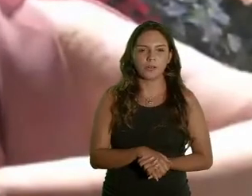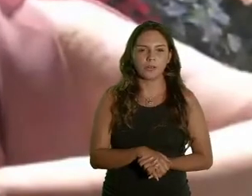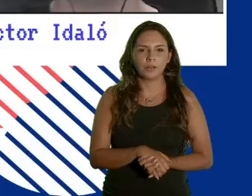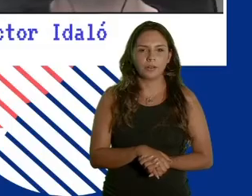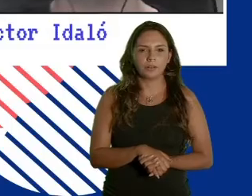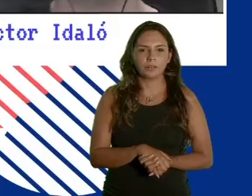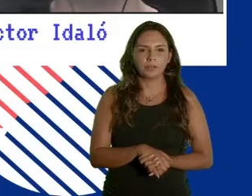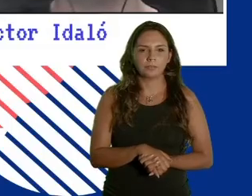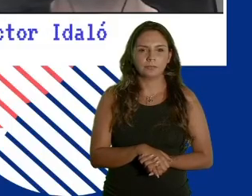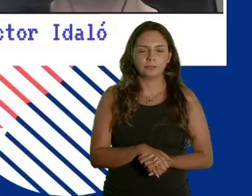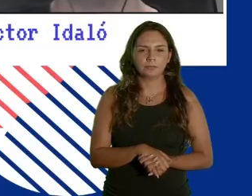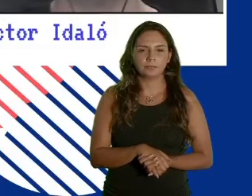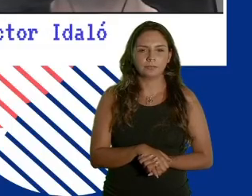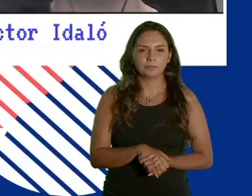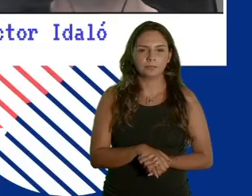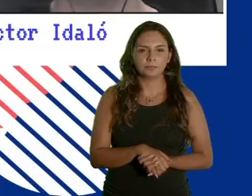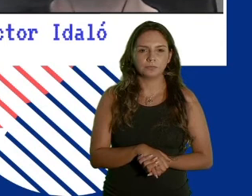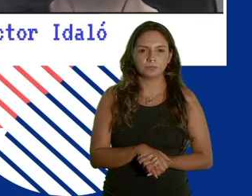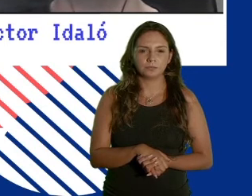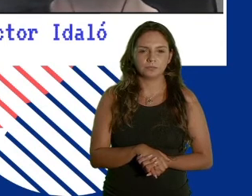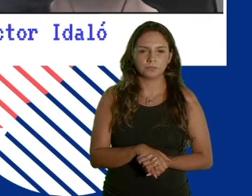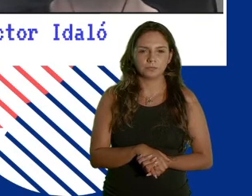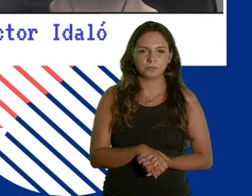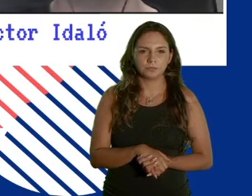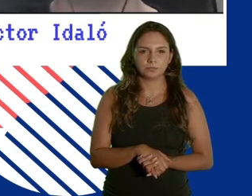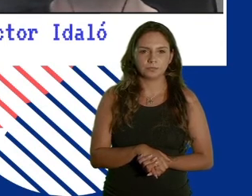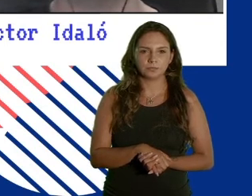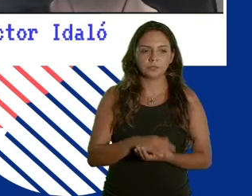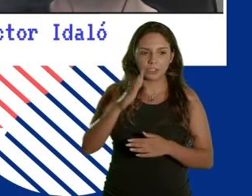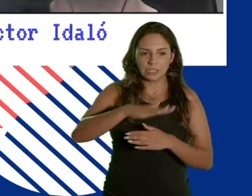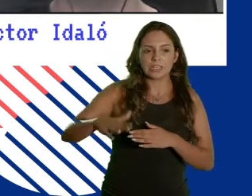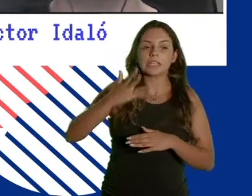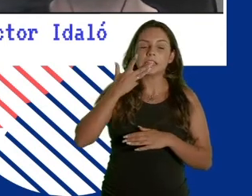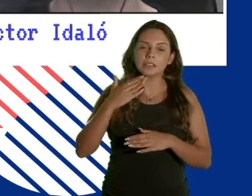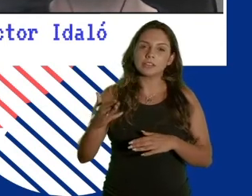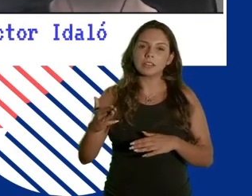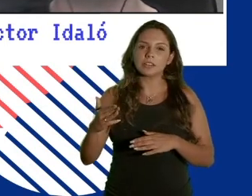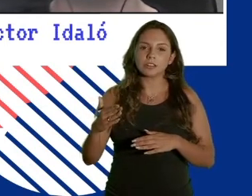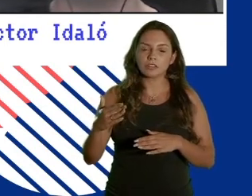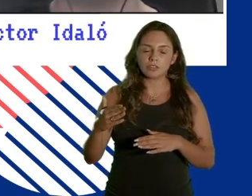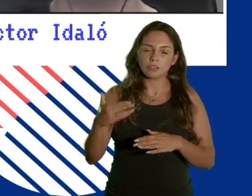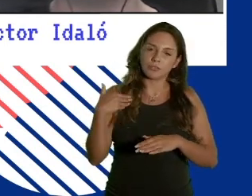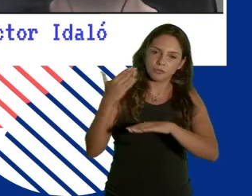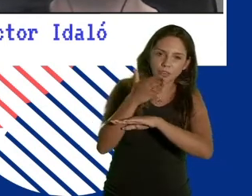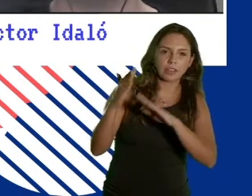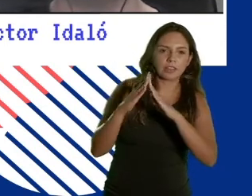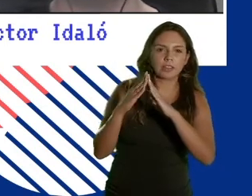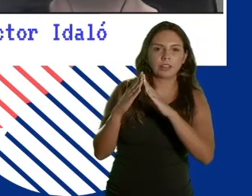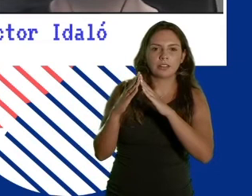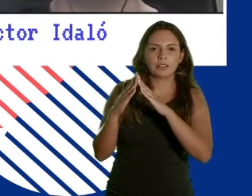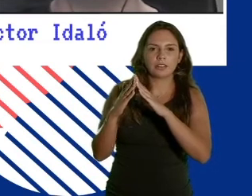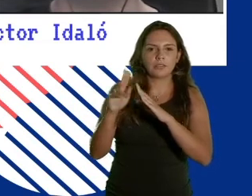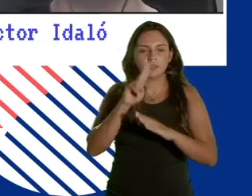Uma vai falar uma coisa, eu peço que as explorar desde menininha. Aí eu levantava e começava. Eu me